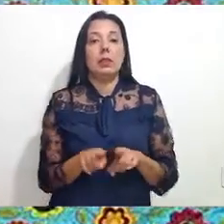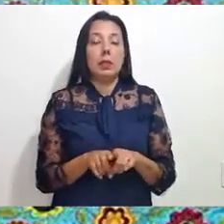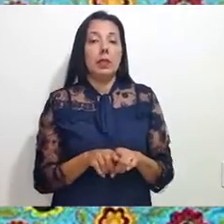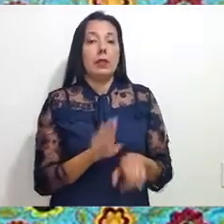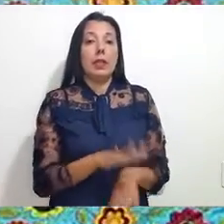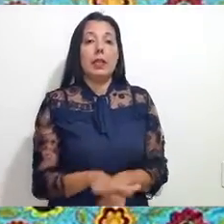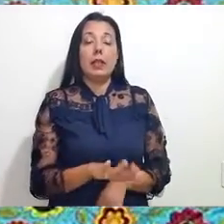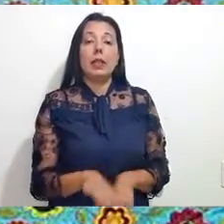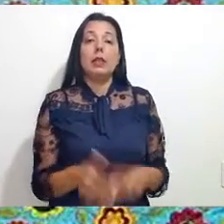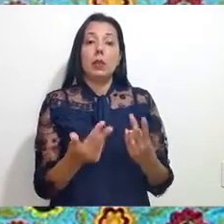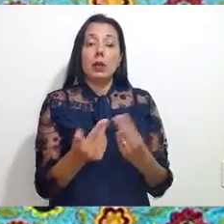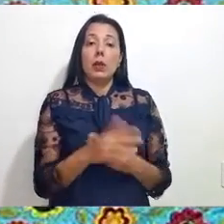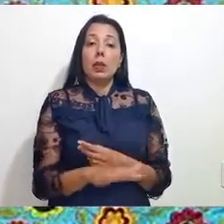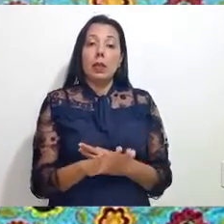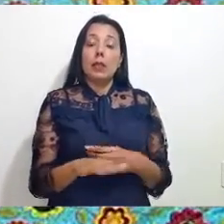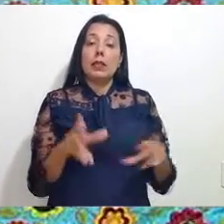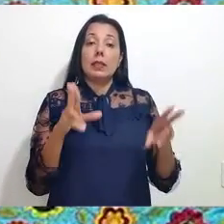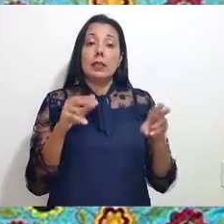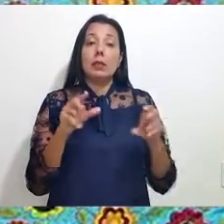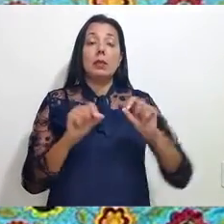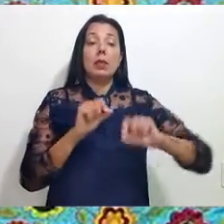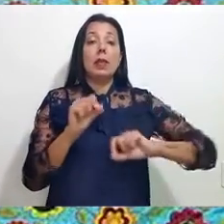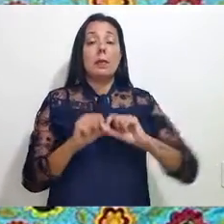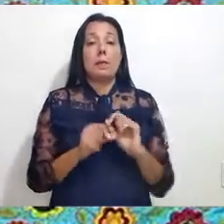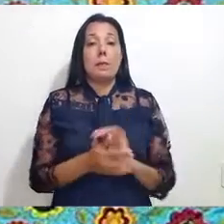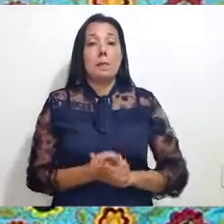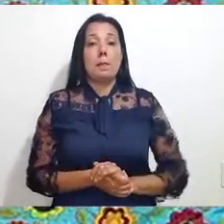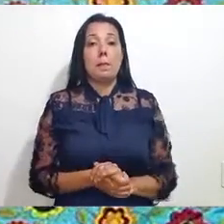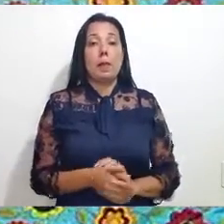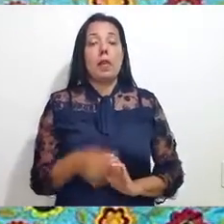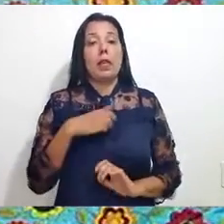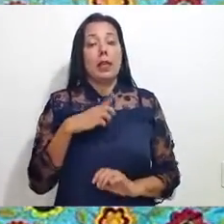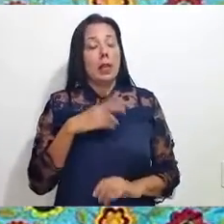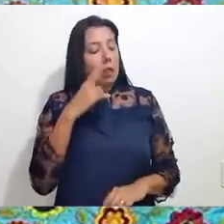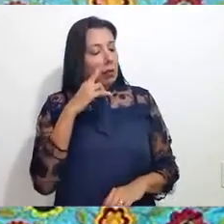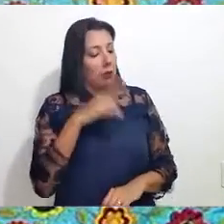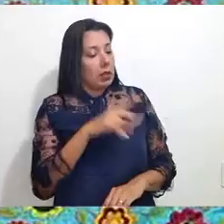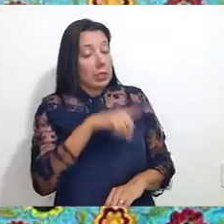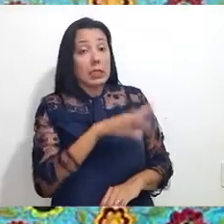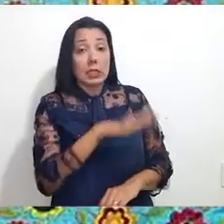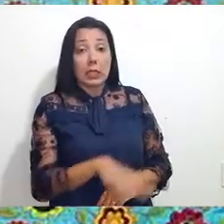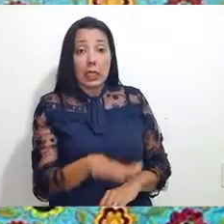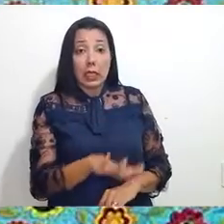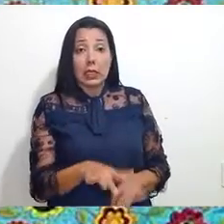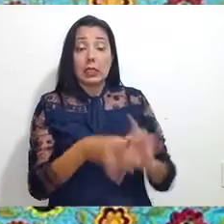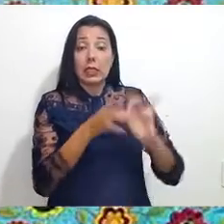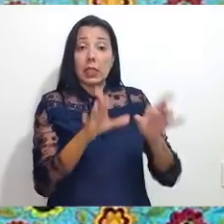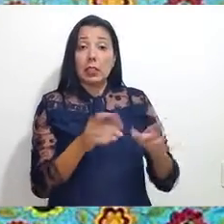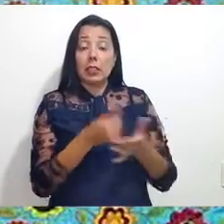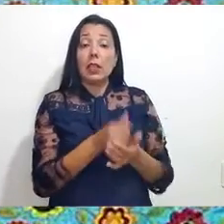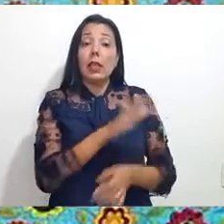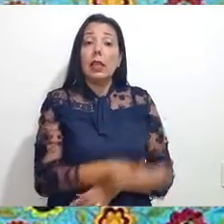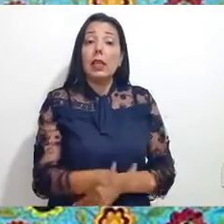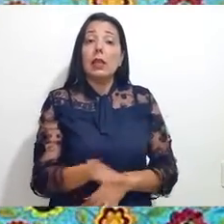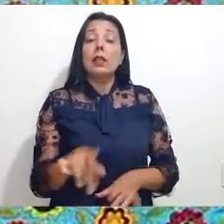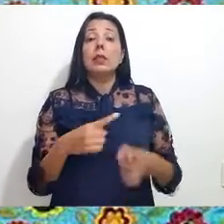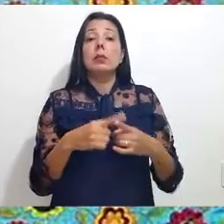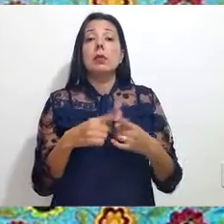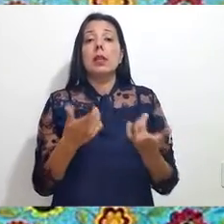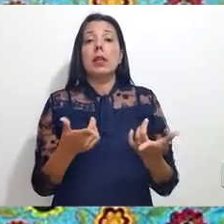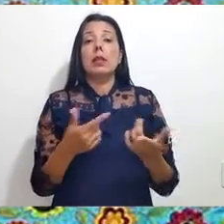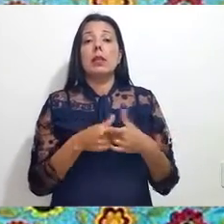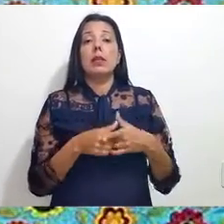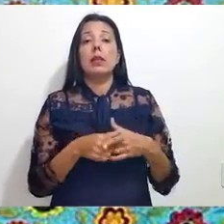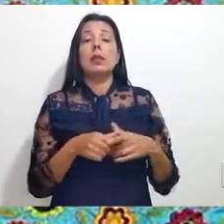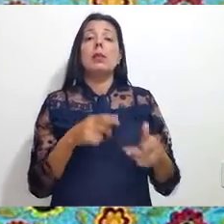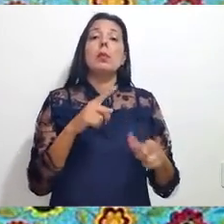o trabalho, para mostrar para a sociedade que esse tema existe, que ele é importante, que a gente está de olho para